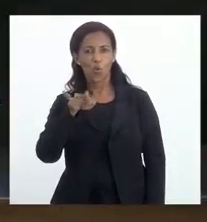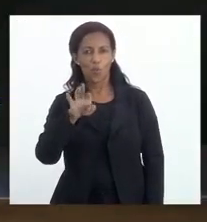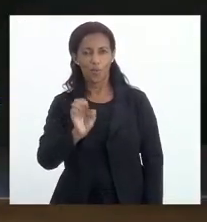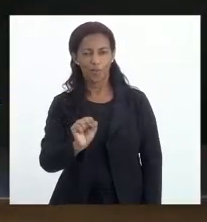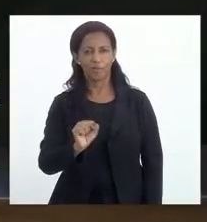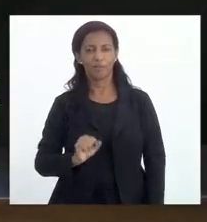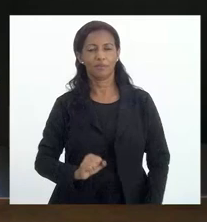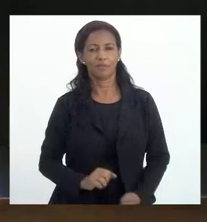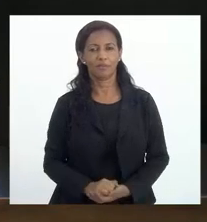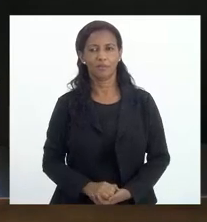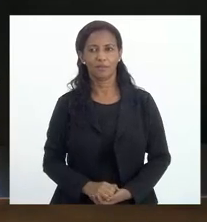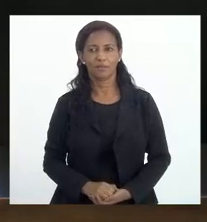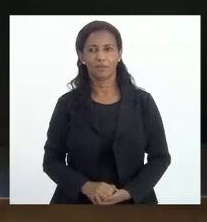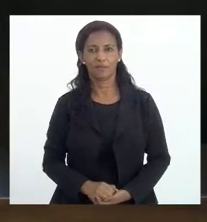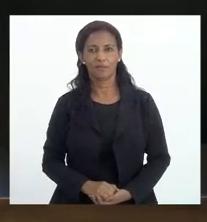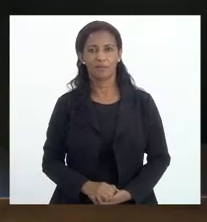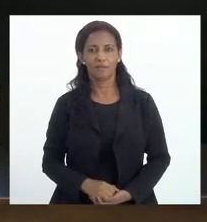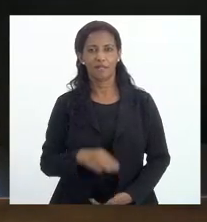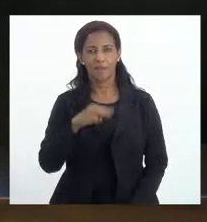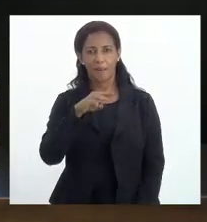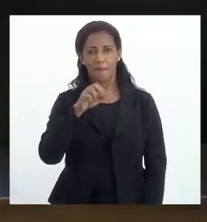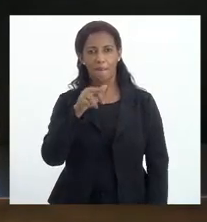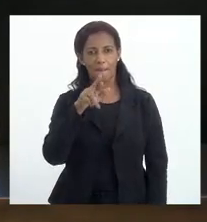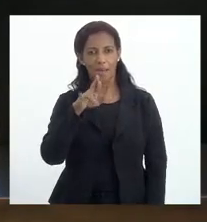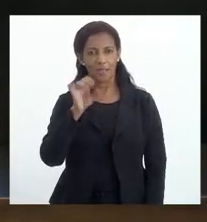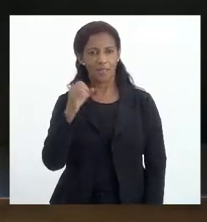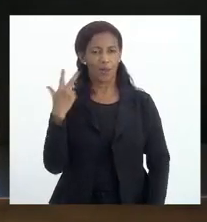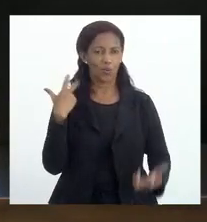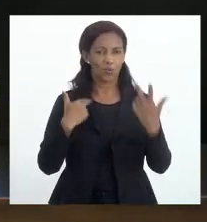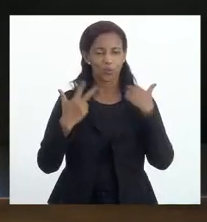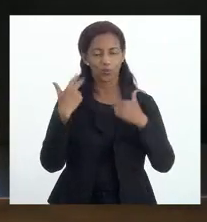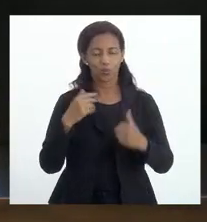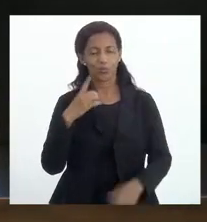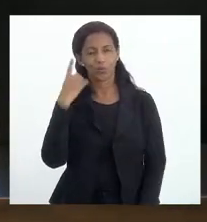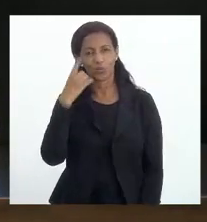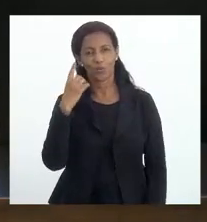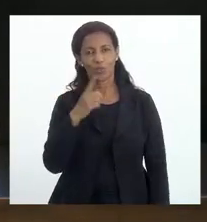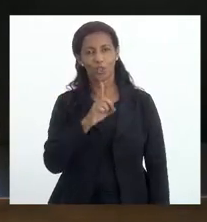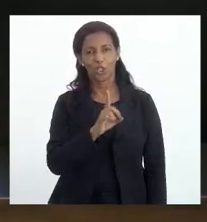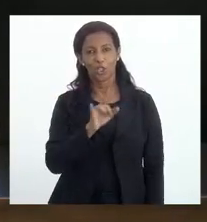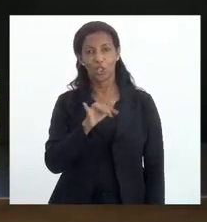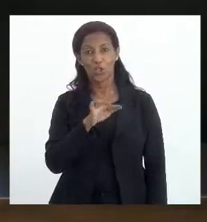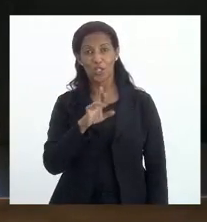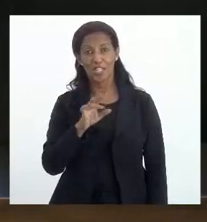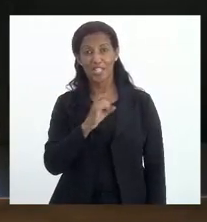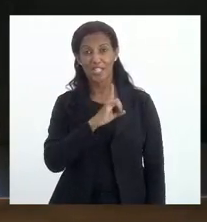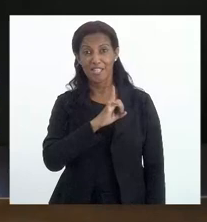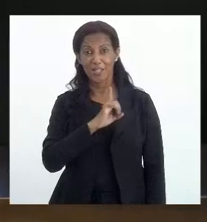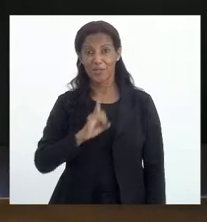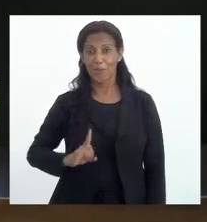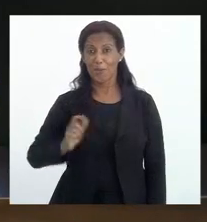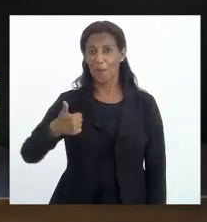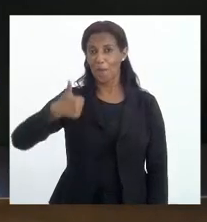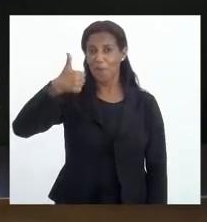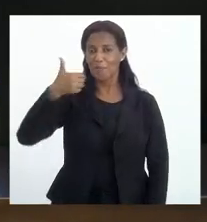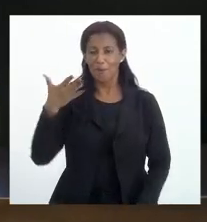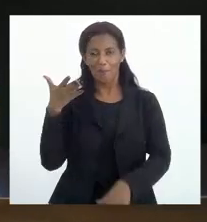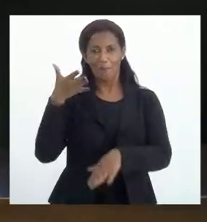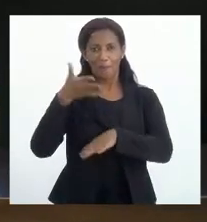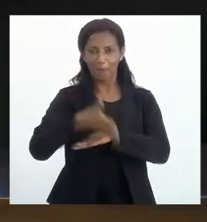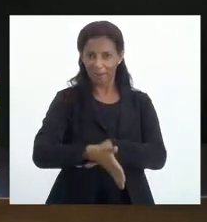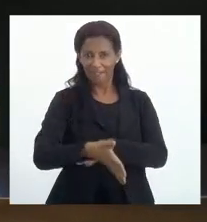Bontempo, deputado Marcelo Cabeleireiro, deputado Dionísio Lins, o primeiro a chegar,